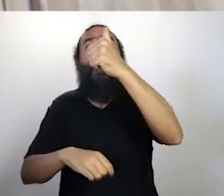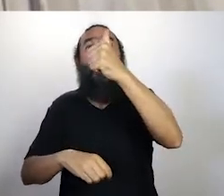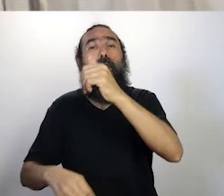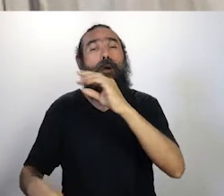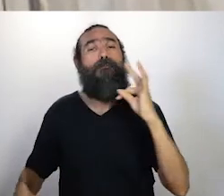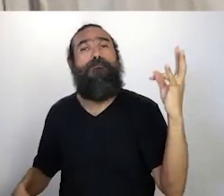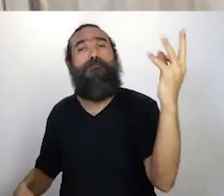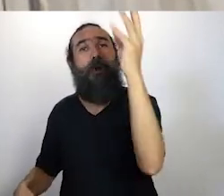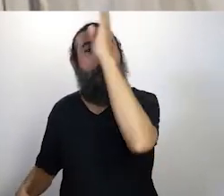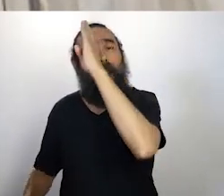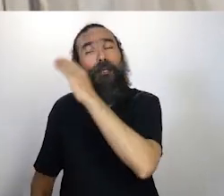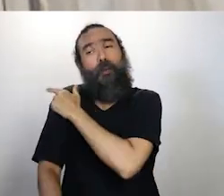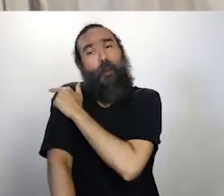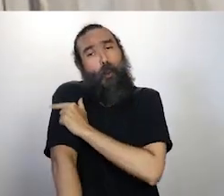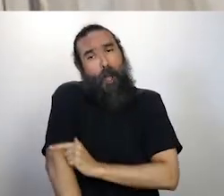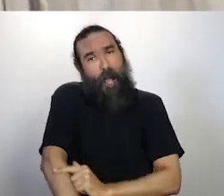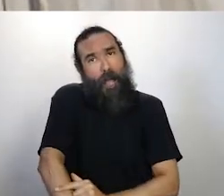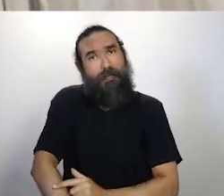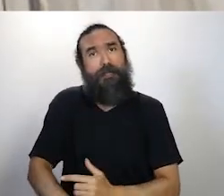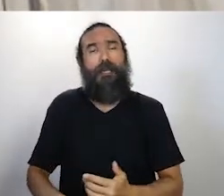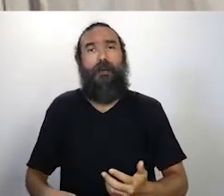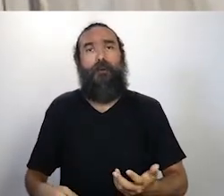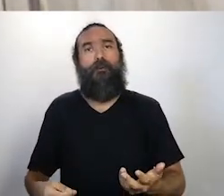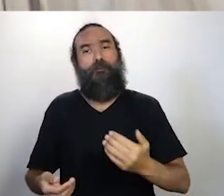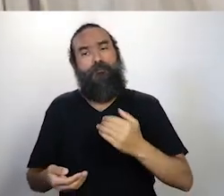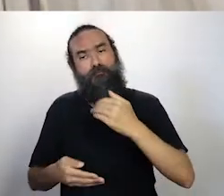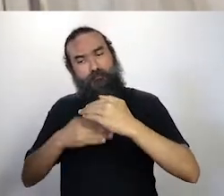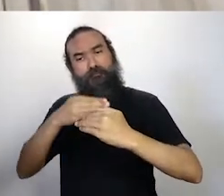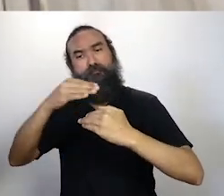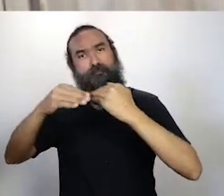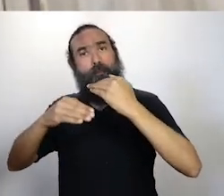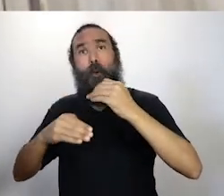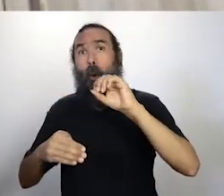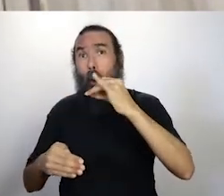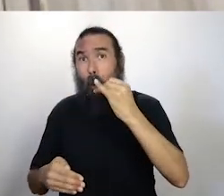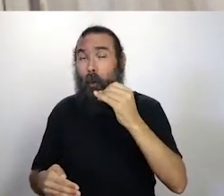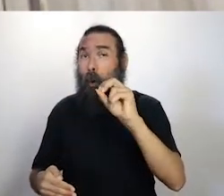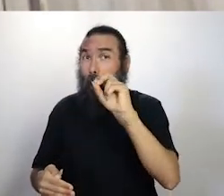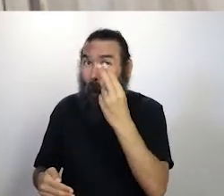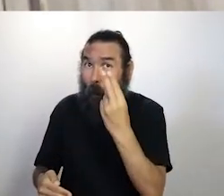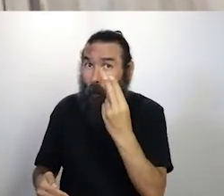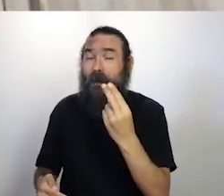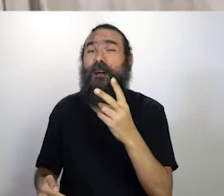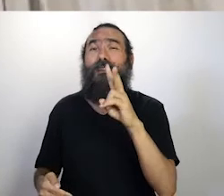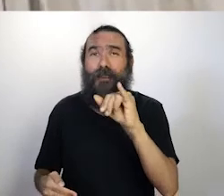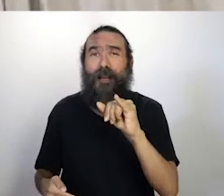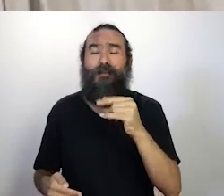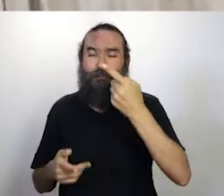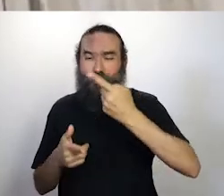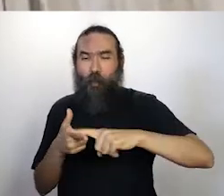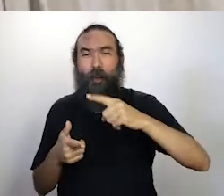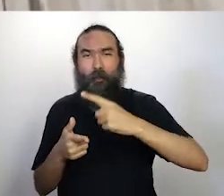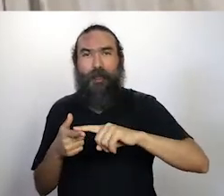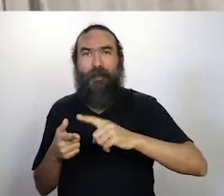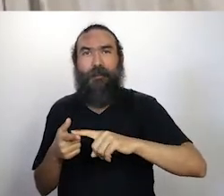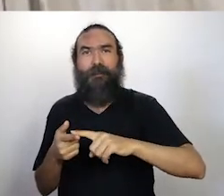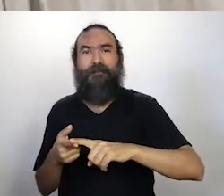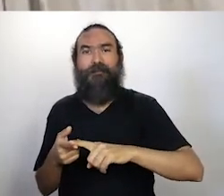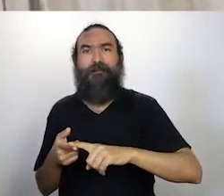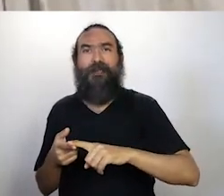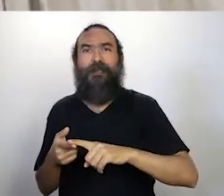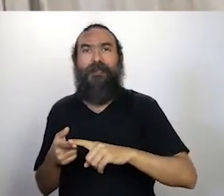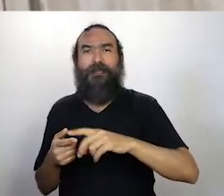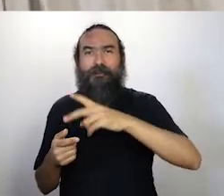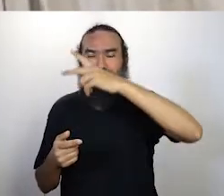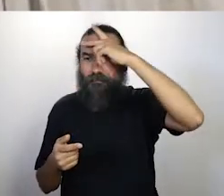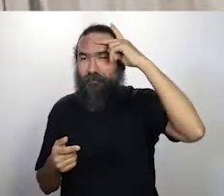melhor estabelecido. Ou a gente vai ter uma geração muito grande de dependentes, uma geração que depende e sobrecarrega ainda mais o serviço